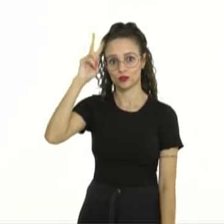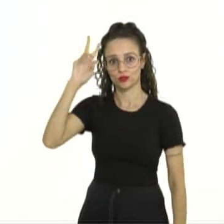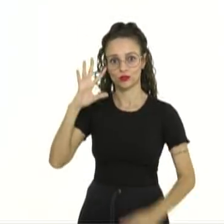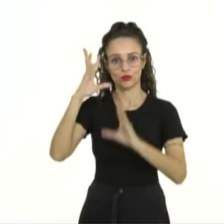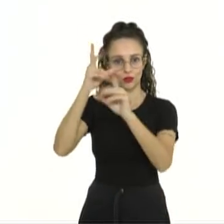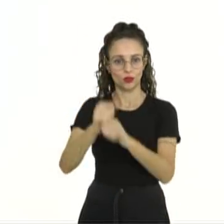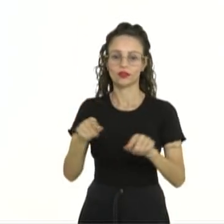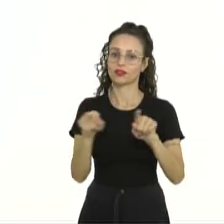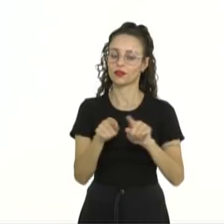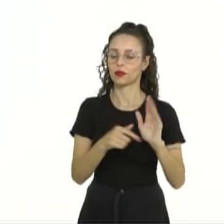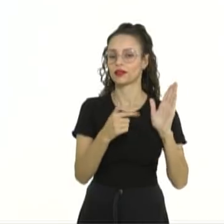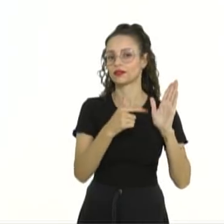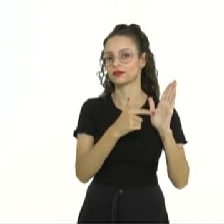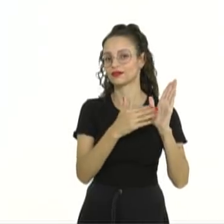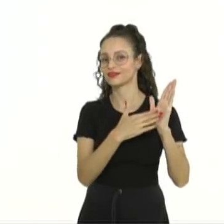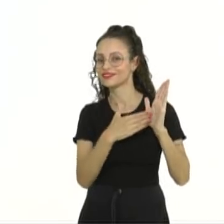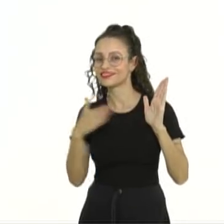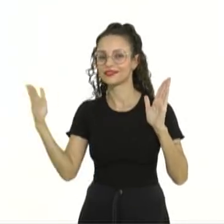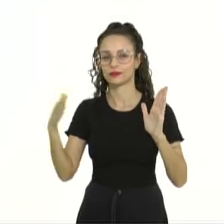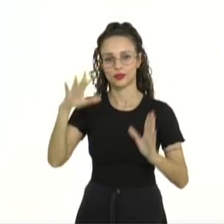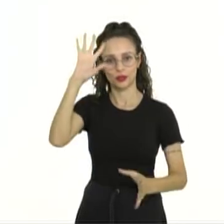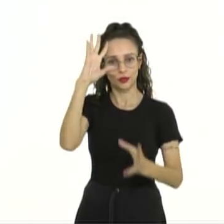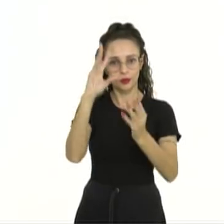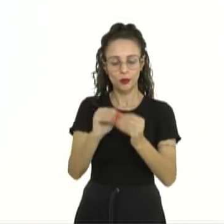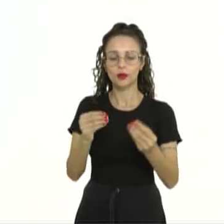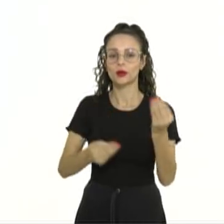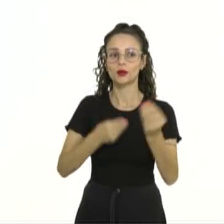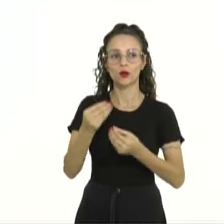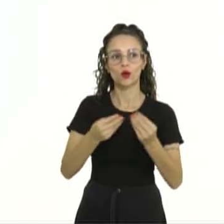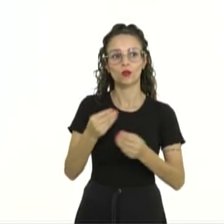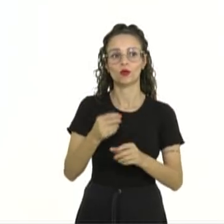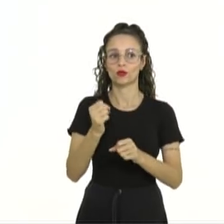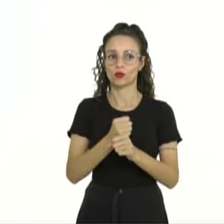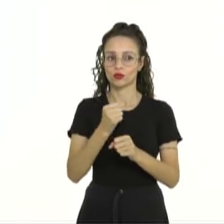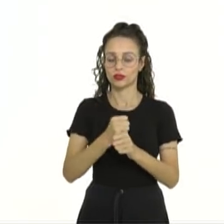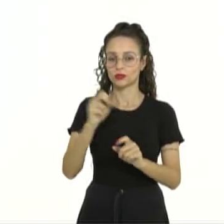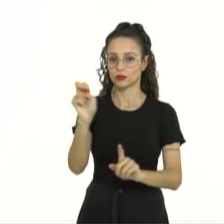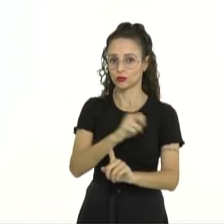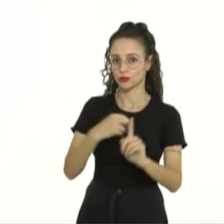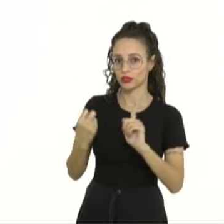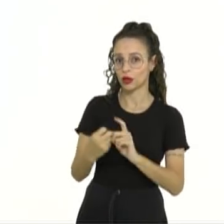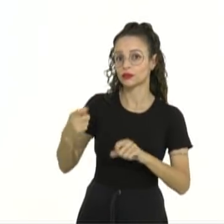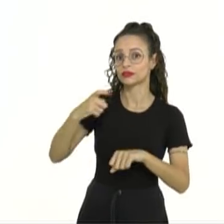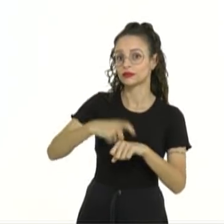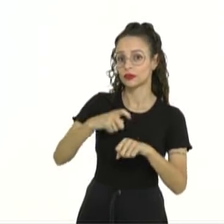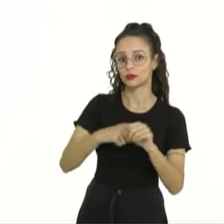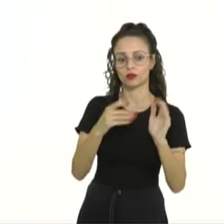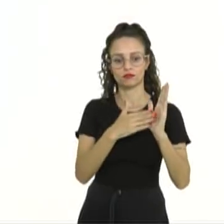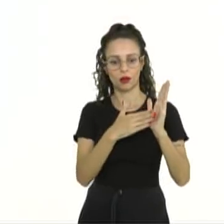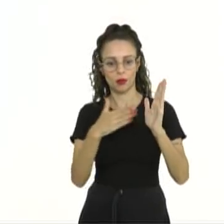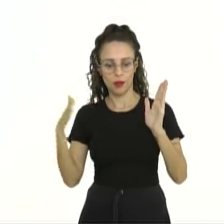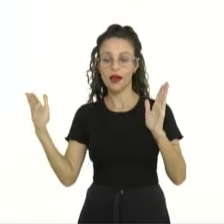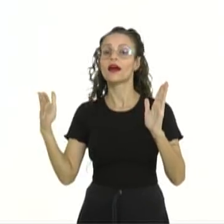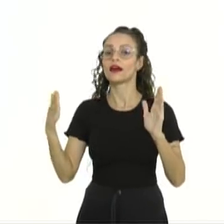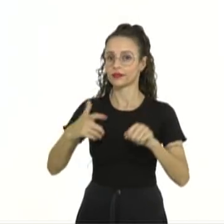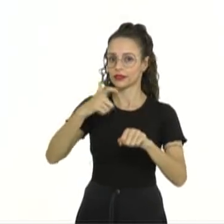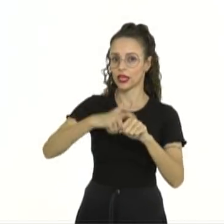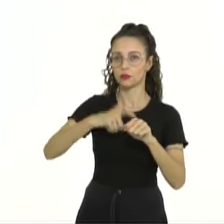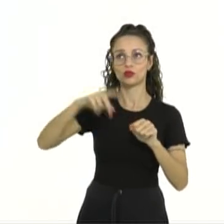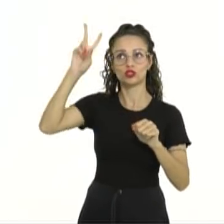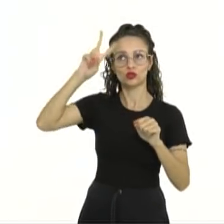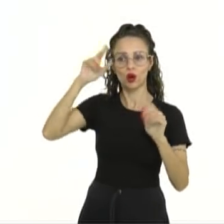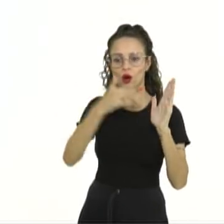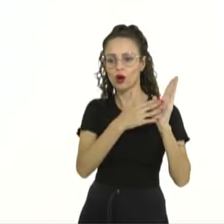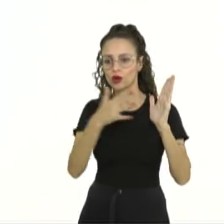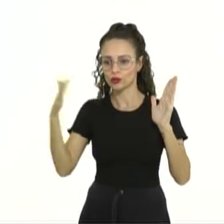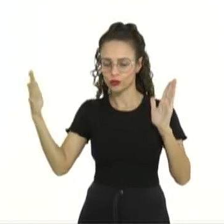cronológico. Compreender a noção de construção social, tanto do tempo histórico quanto do tempo cronológico. Apontar as